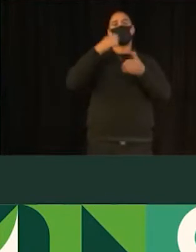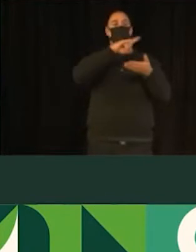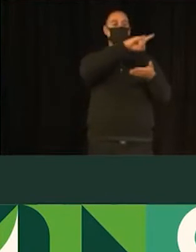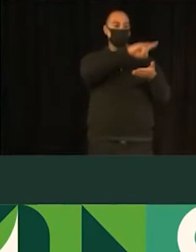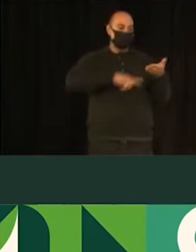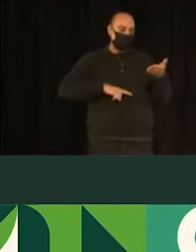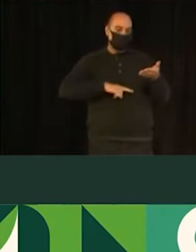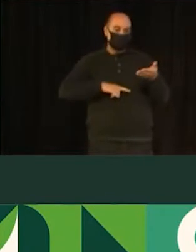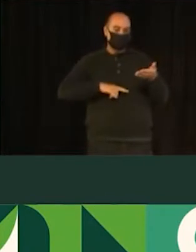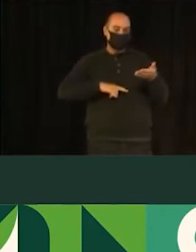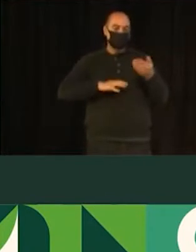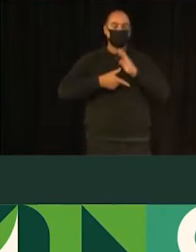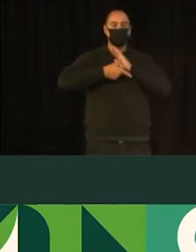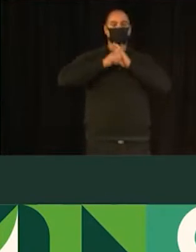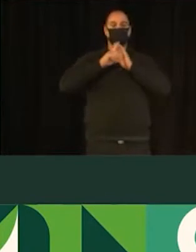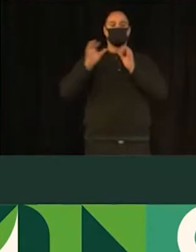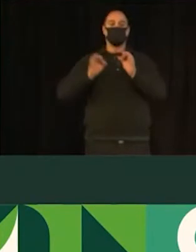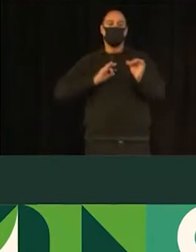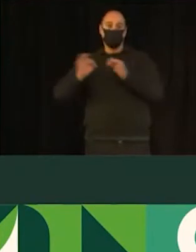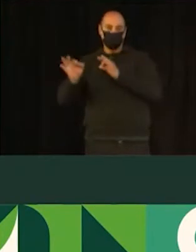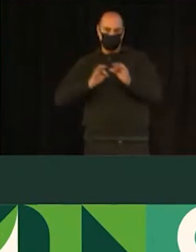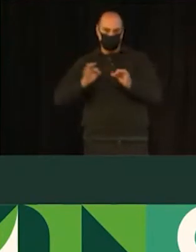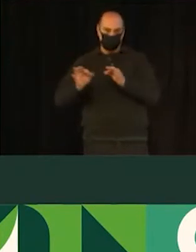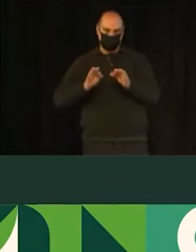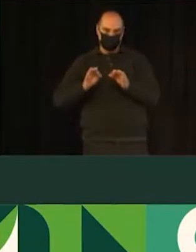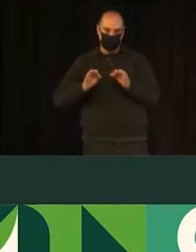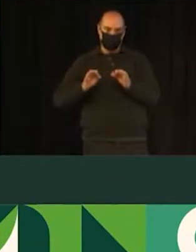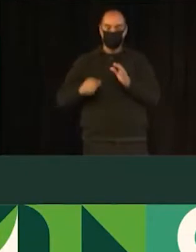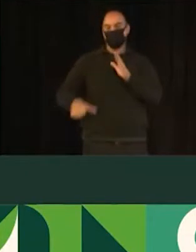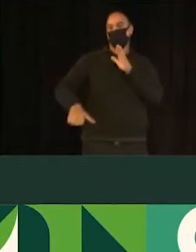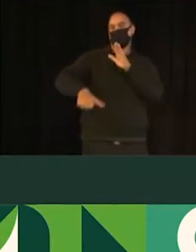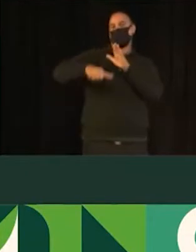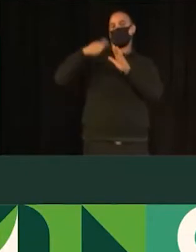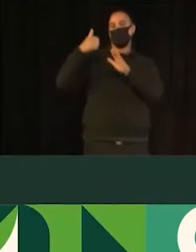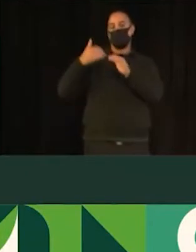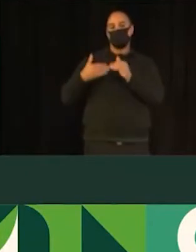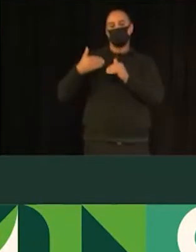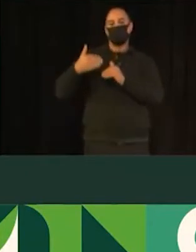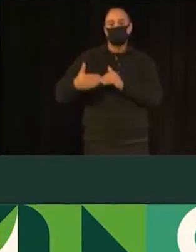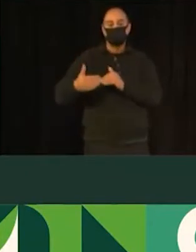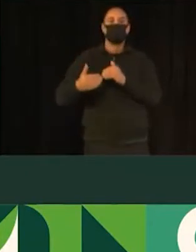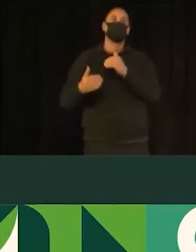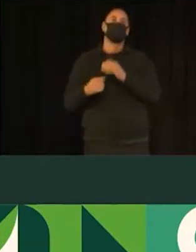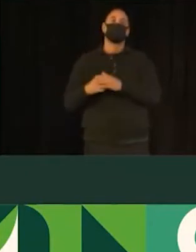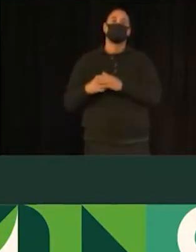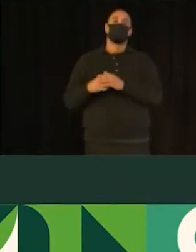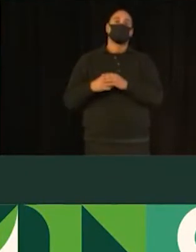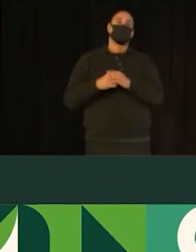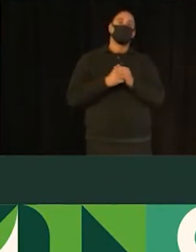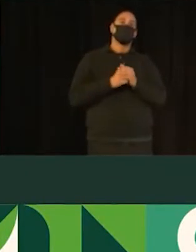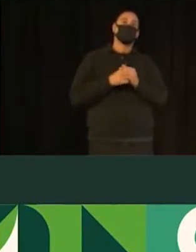lá em 2014, que seria a fase 1, a linha Guajuviras, né, ligando Guajuviras à Estação Matias.